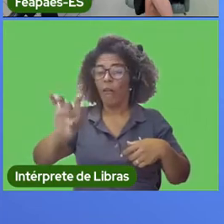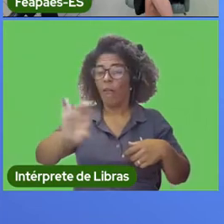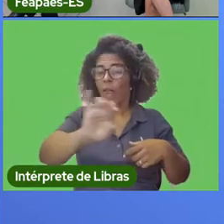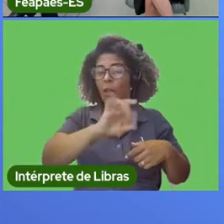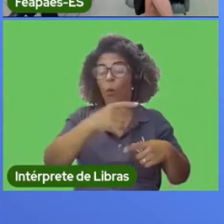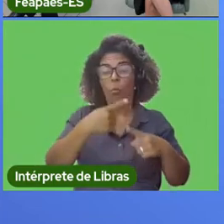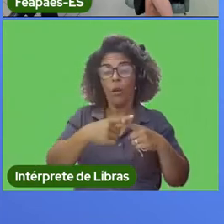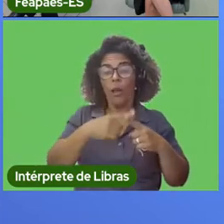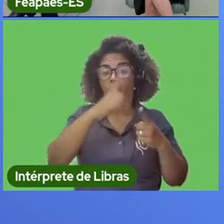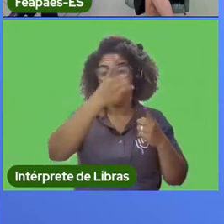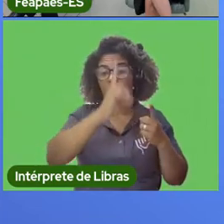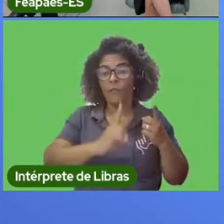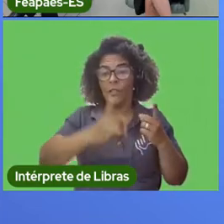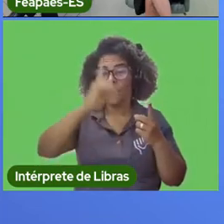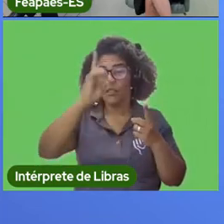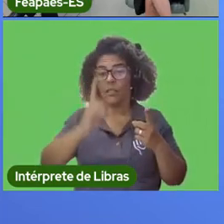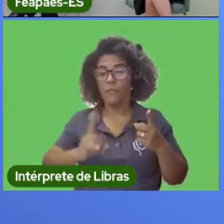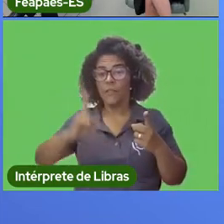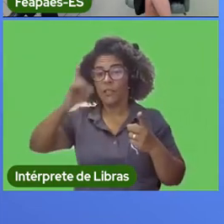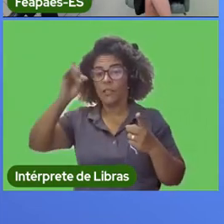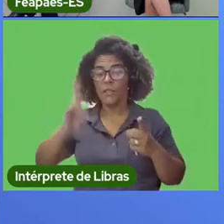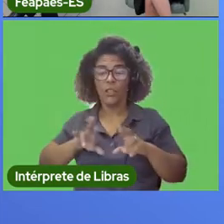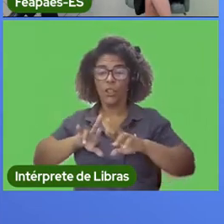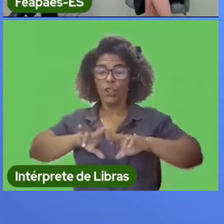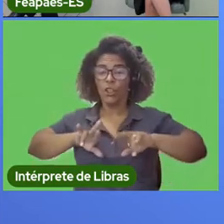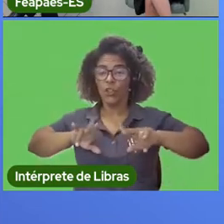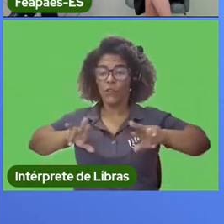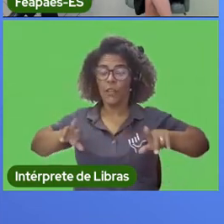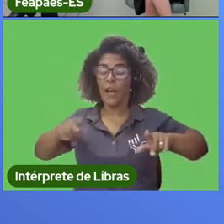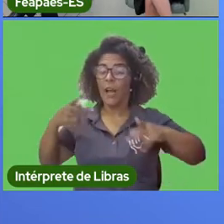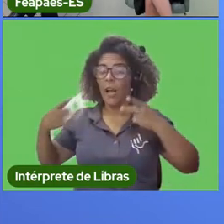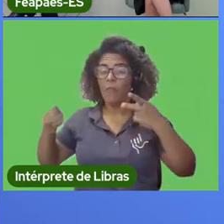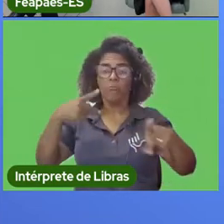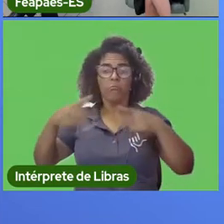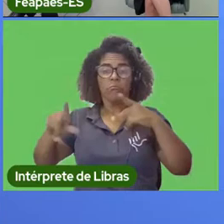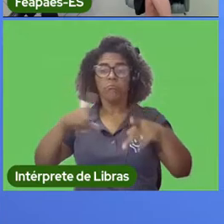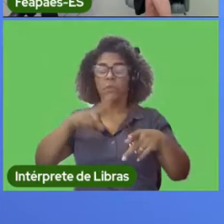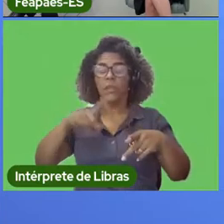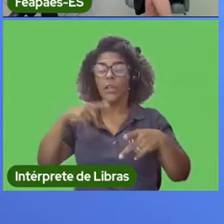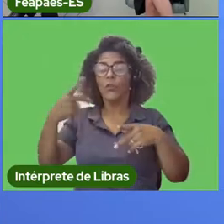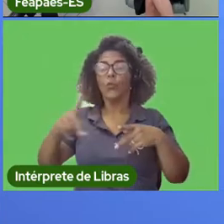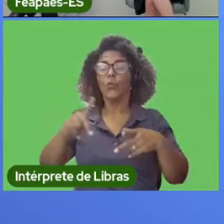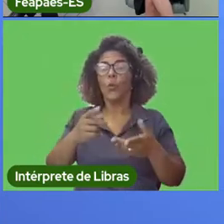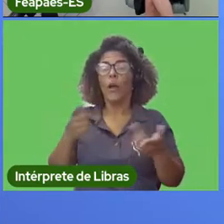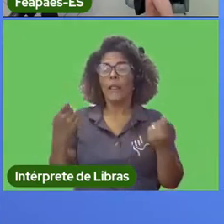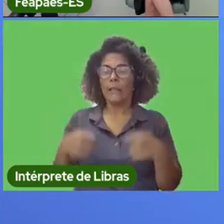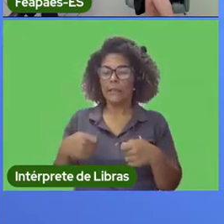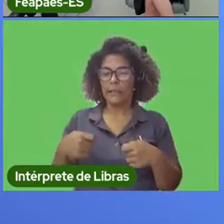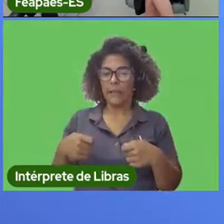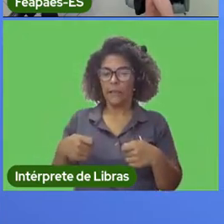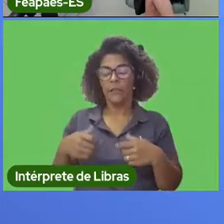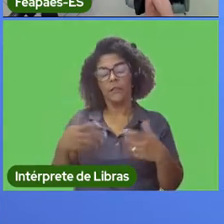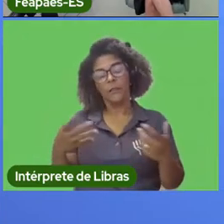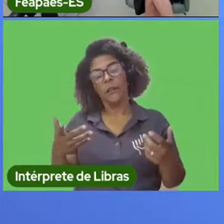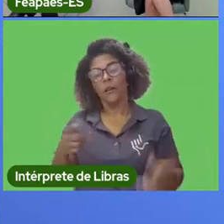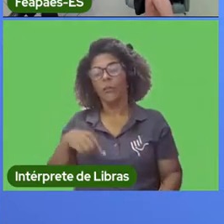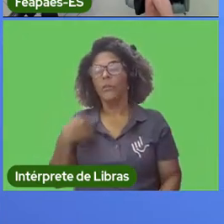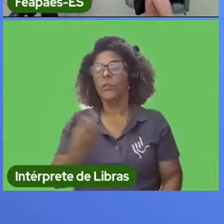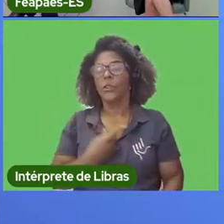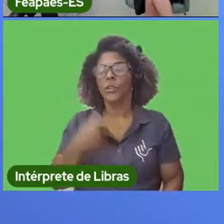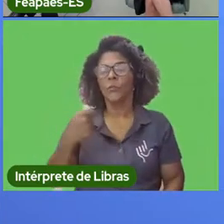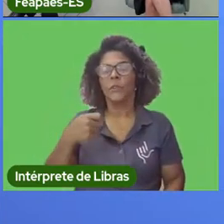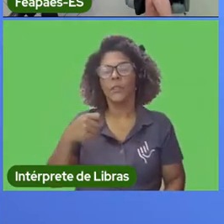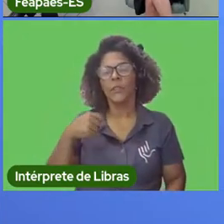deficiências são múltiplas também em suas necessidades, entretanto, é algo que a gente precisa de ter no